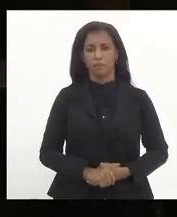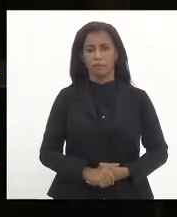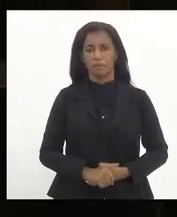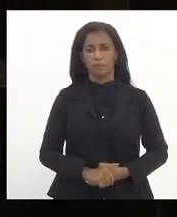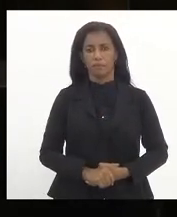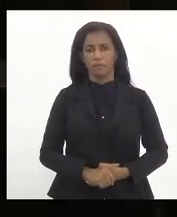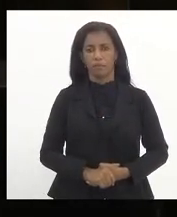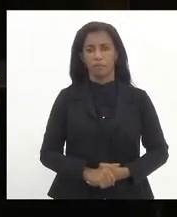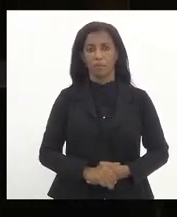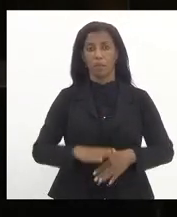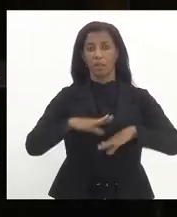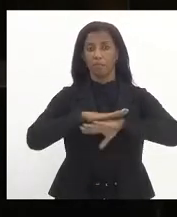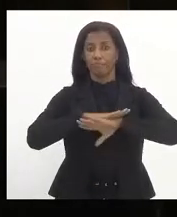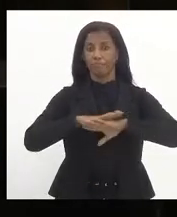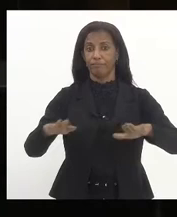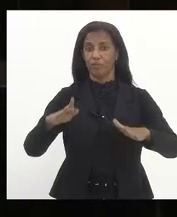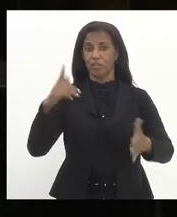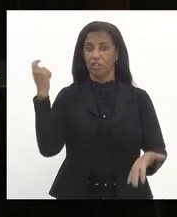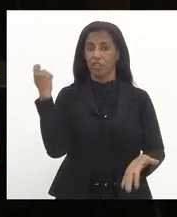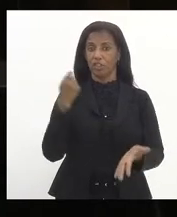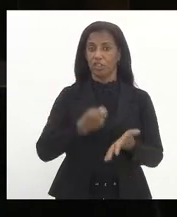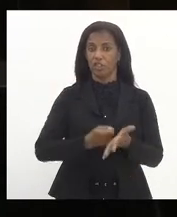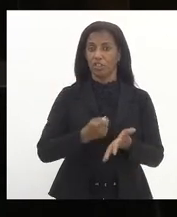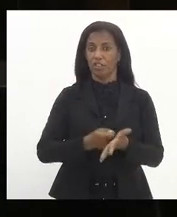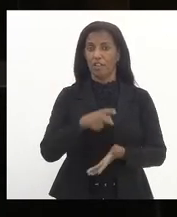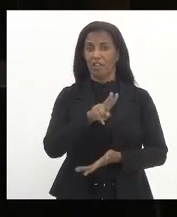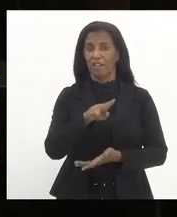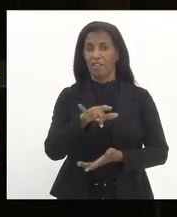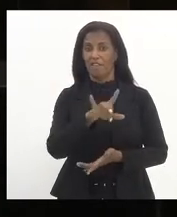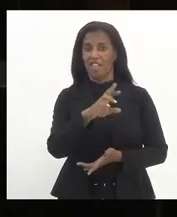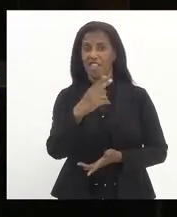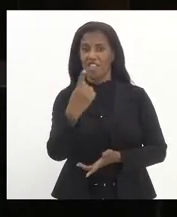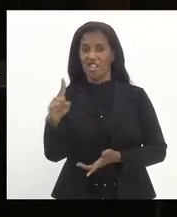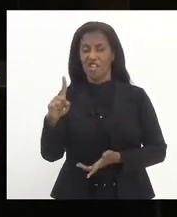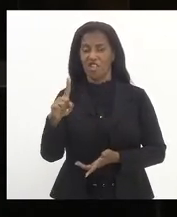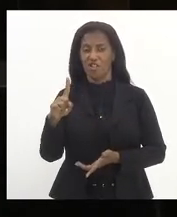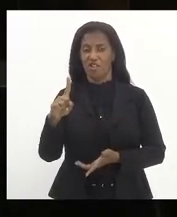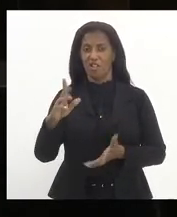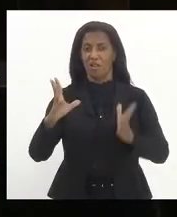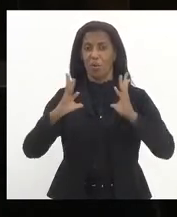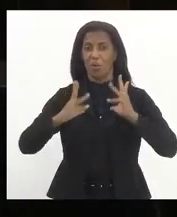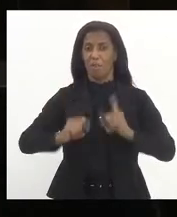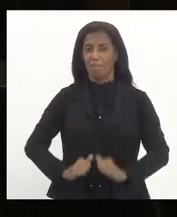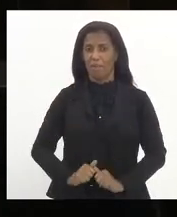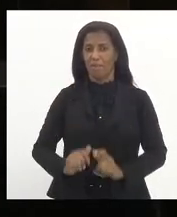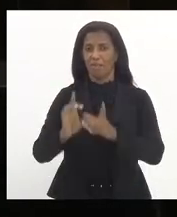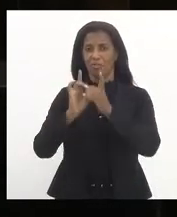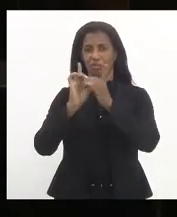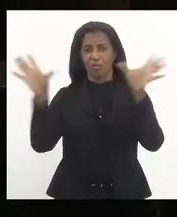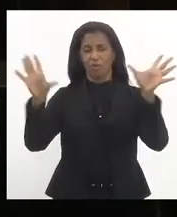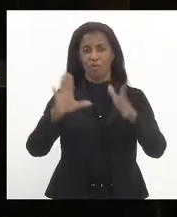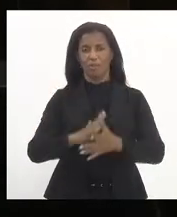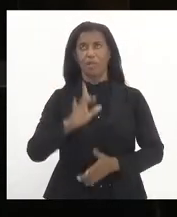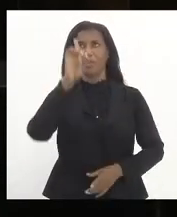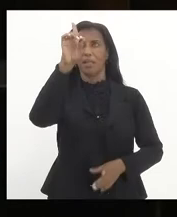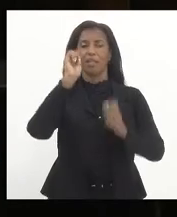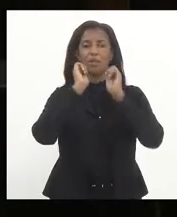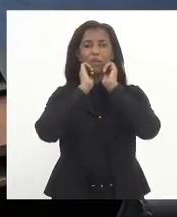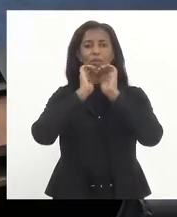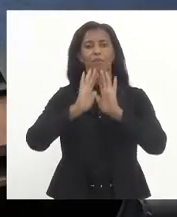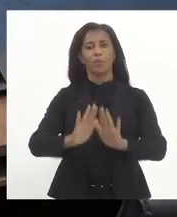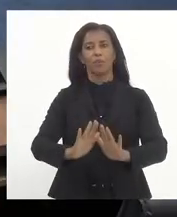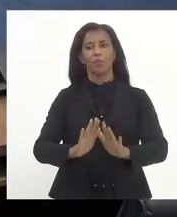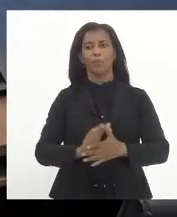Abaixo a ditadura com verniz de democracia. Que Deus nos abençoe, deputada. Muito